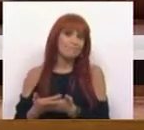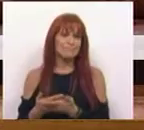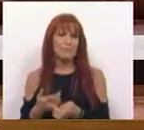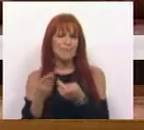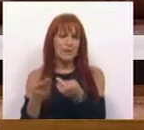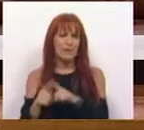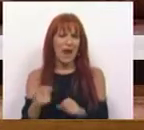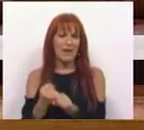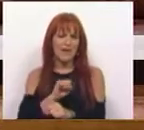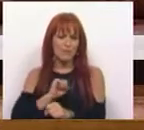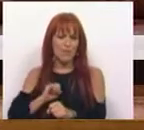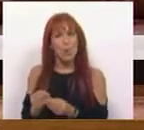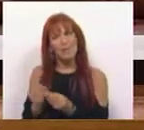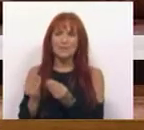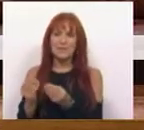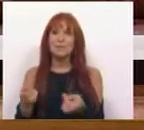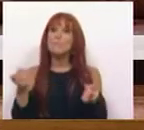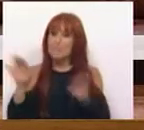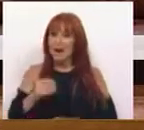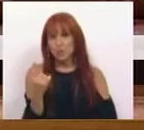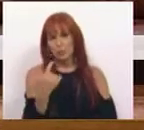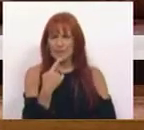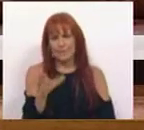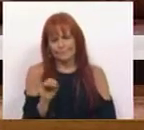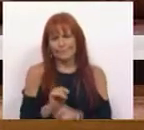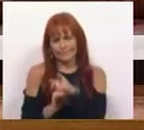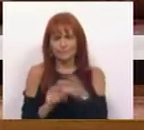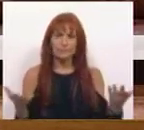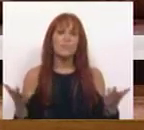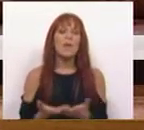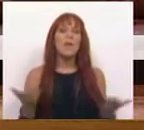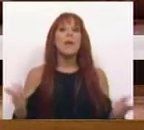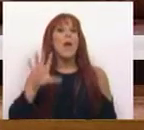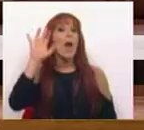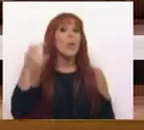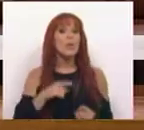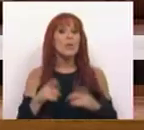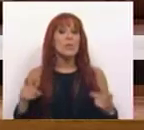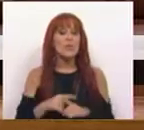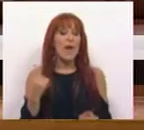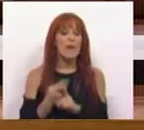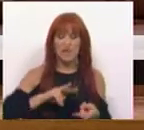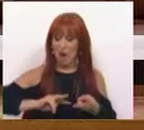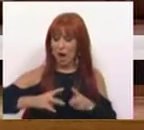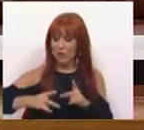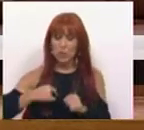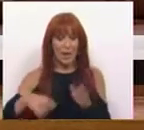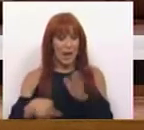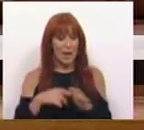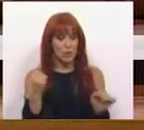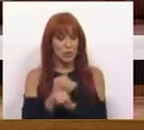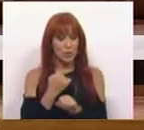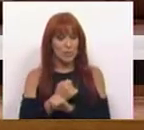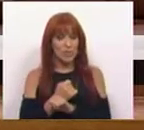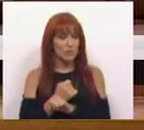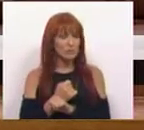por fazer às entidades patronais, mais um, diga-se de passagem, e sucede que as sucessivas alterações à legislação